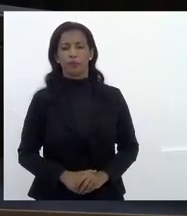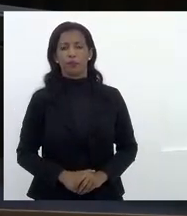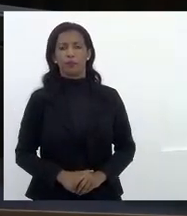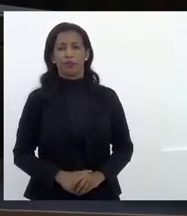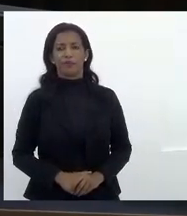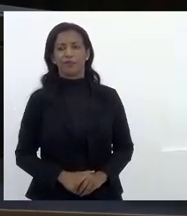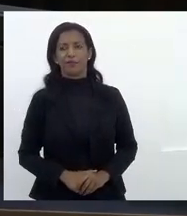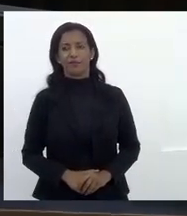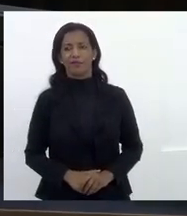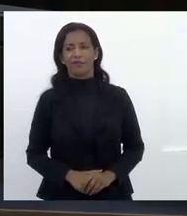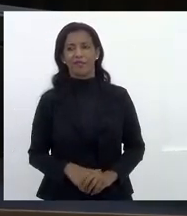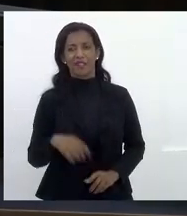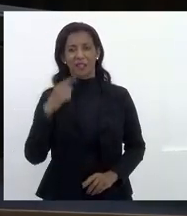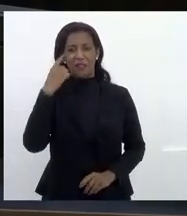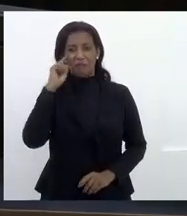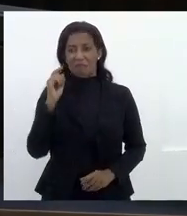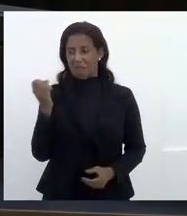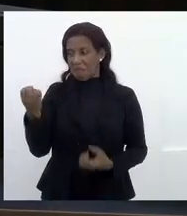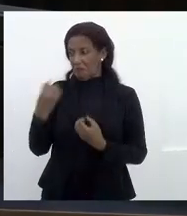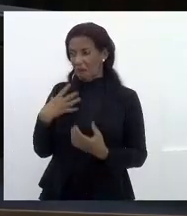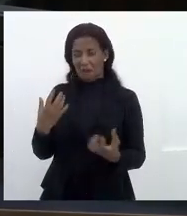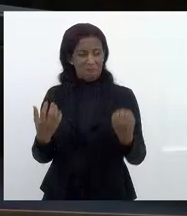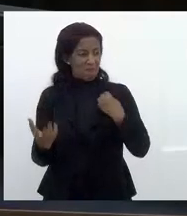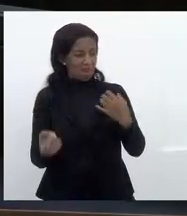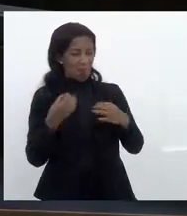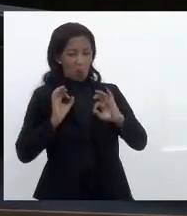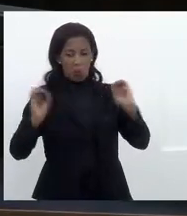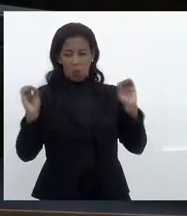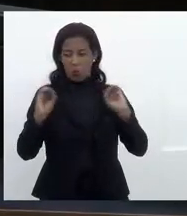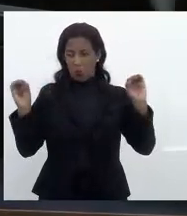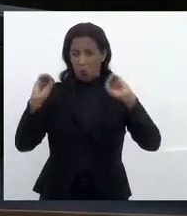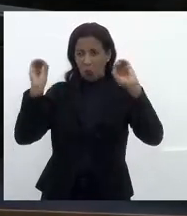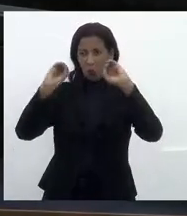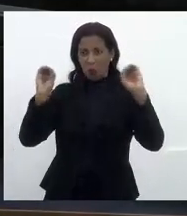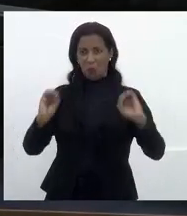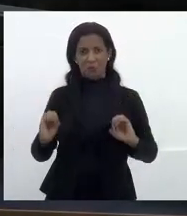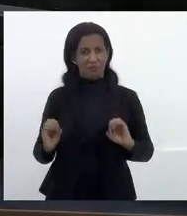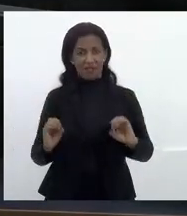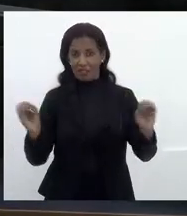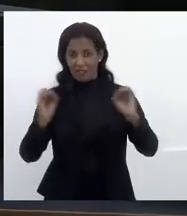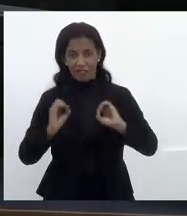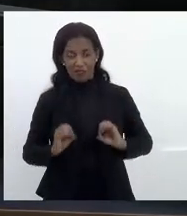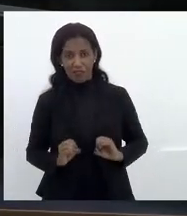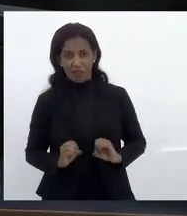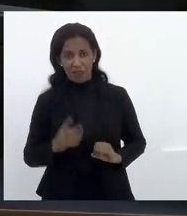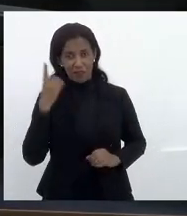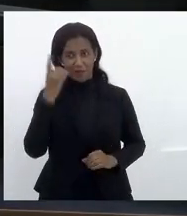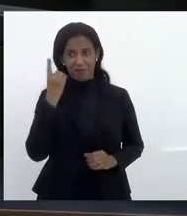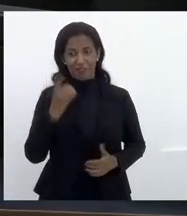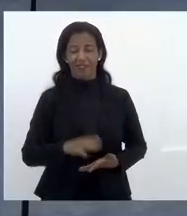e eu não sei tá todo mundo dizendo que não recebeu a e não não recebeu o deputado hoje